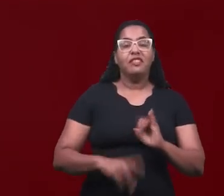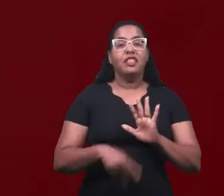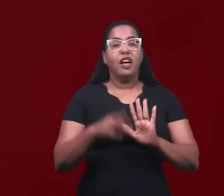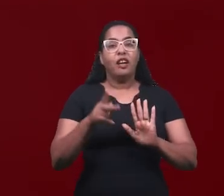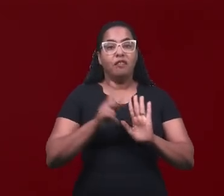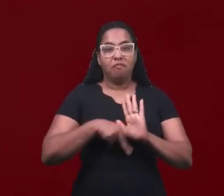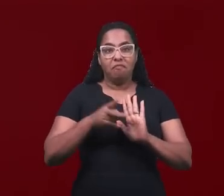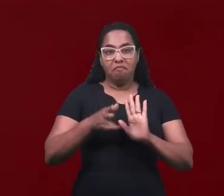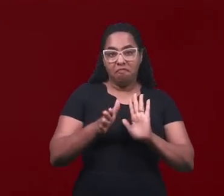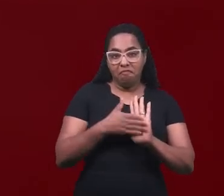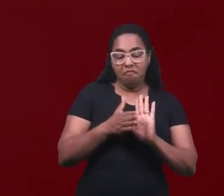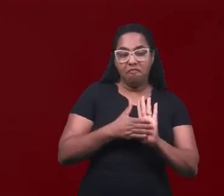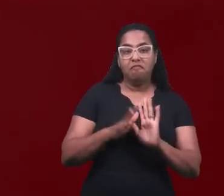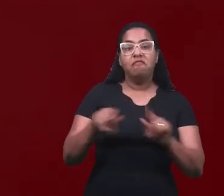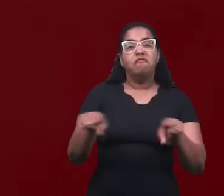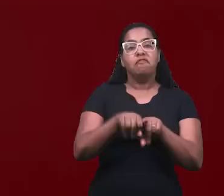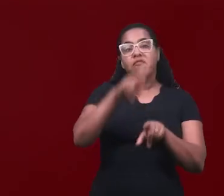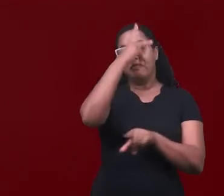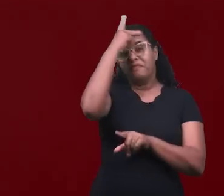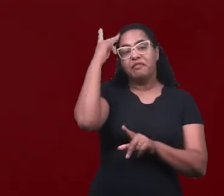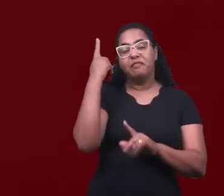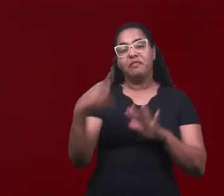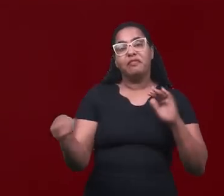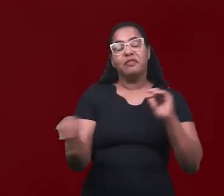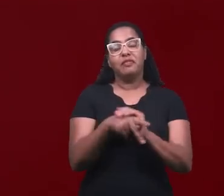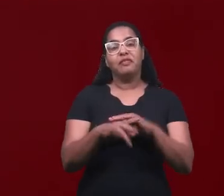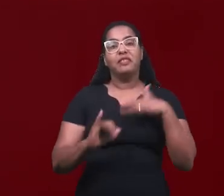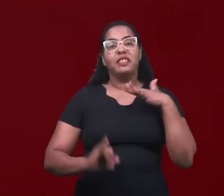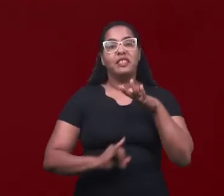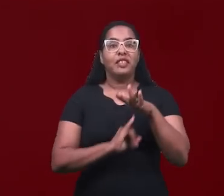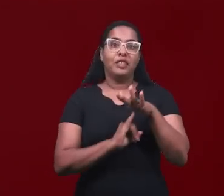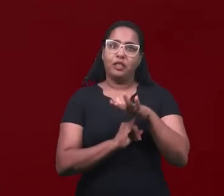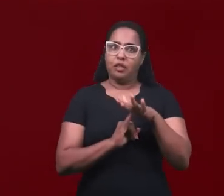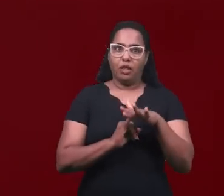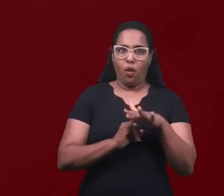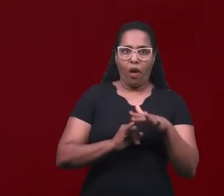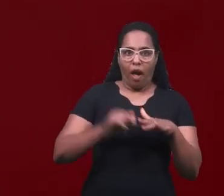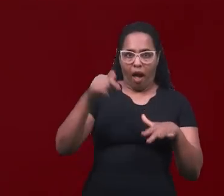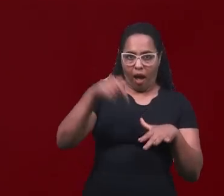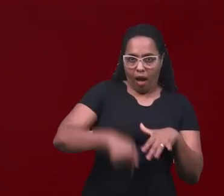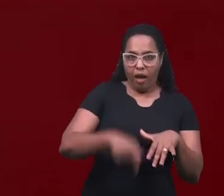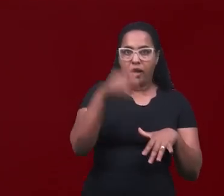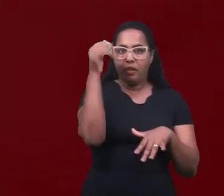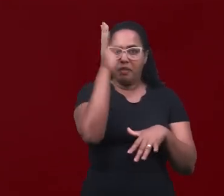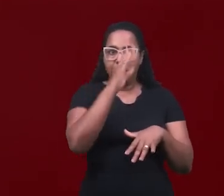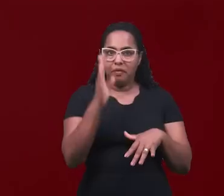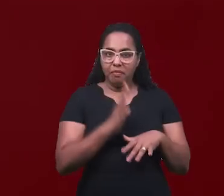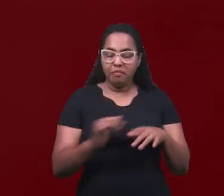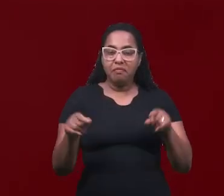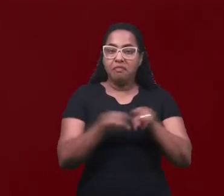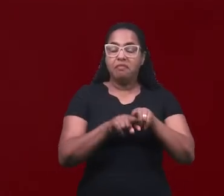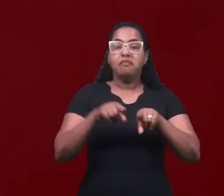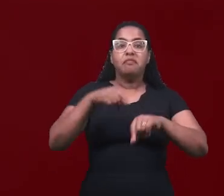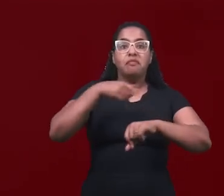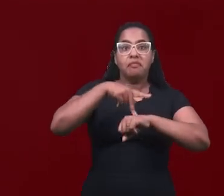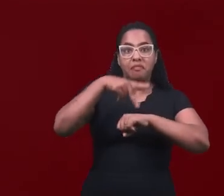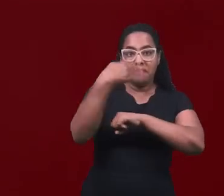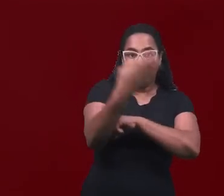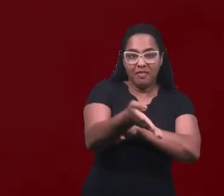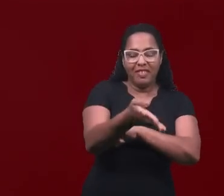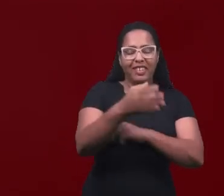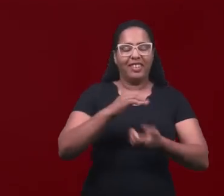projetos, mais sobre as pessoas que fazem parte da instituição, não só no Brasil, como também no